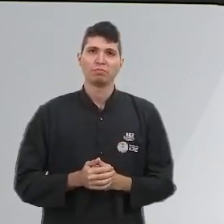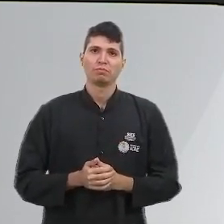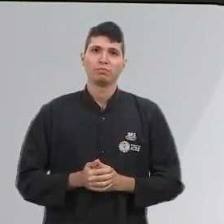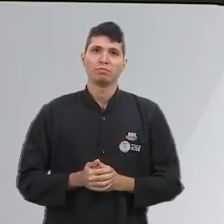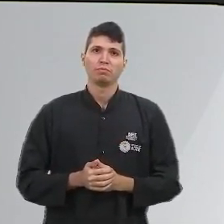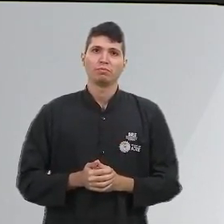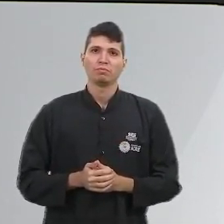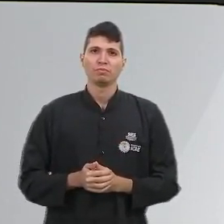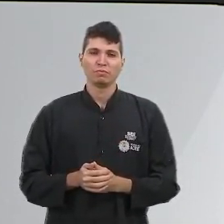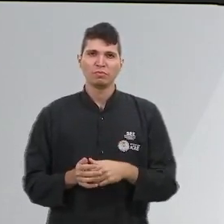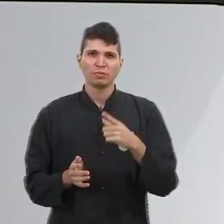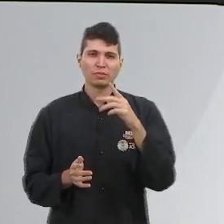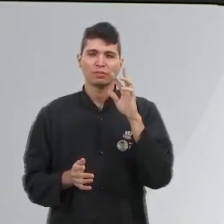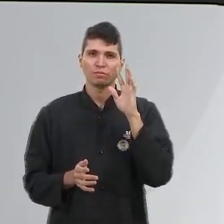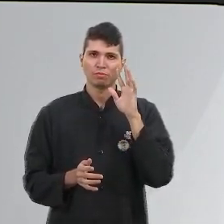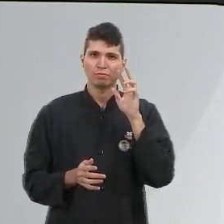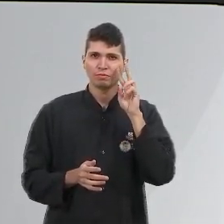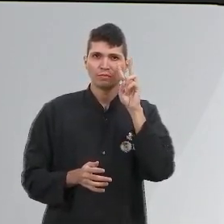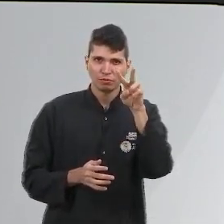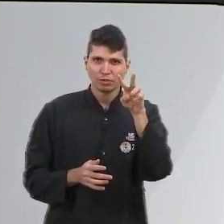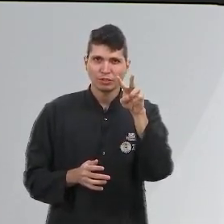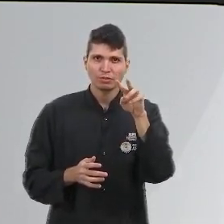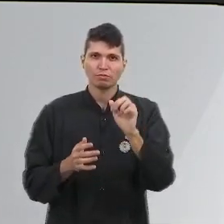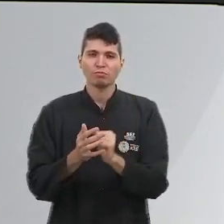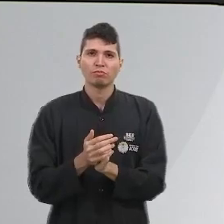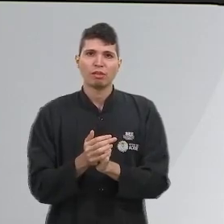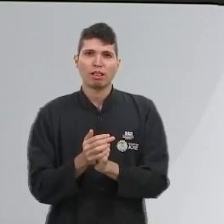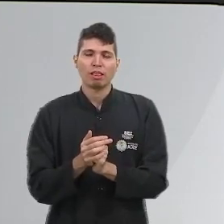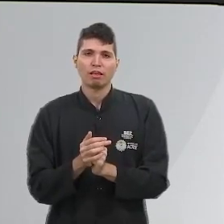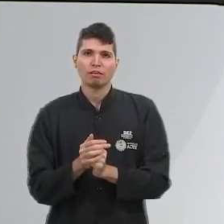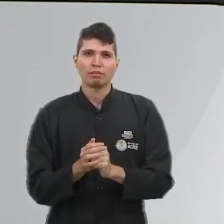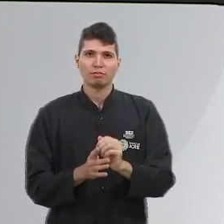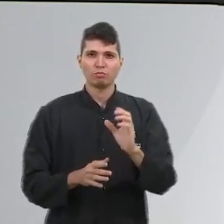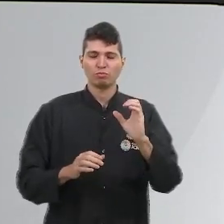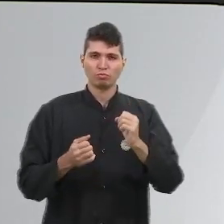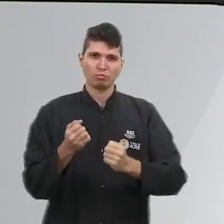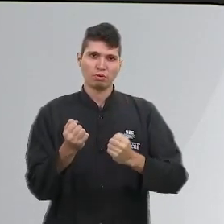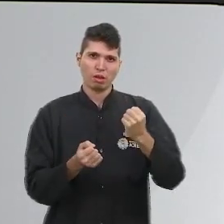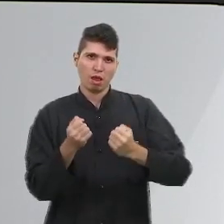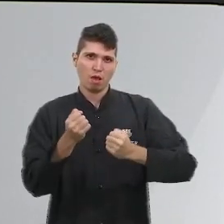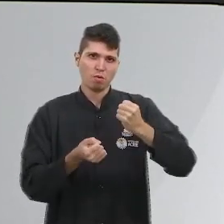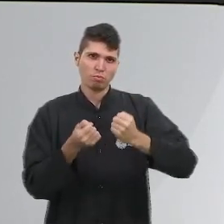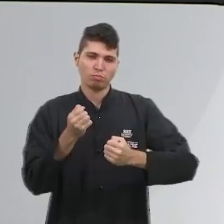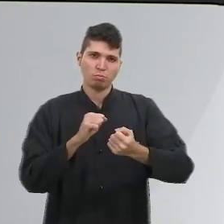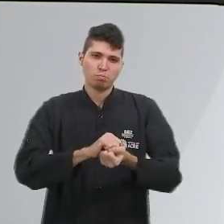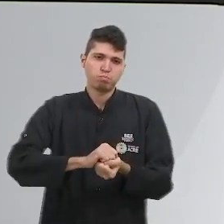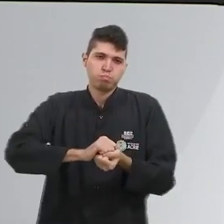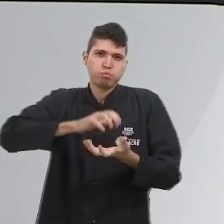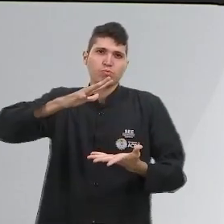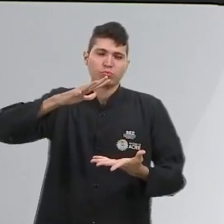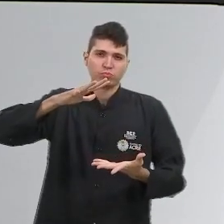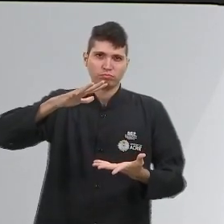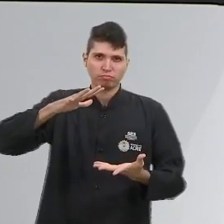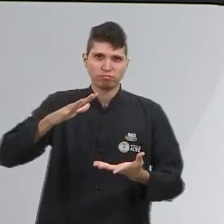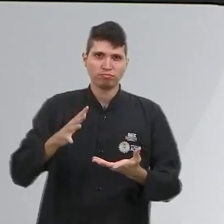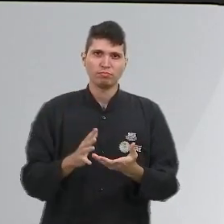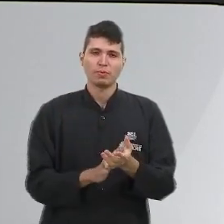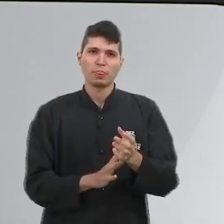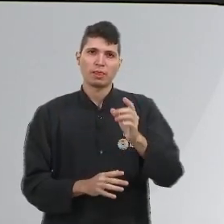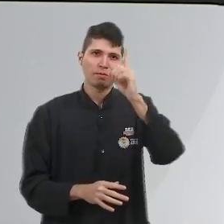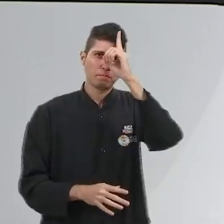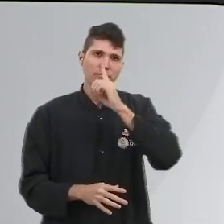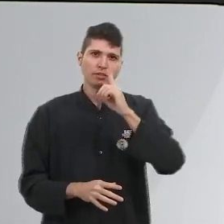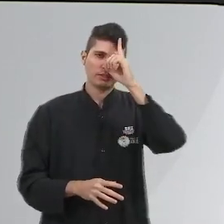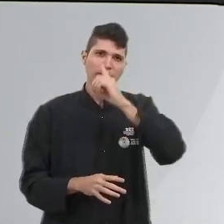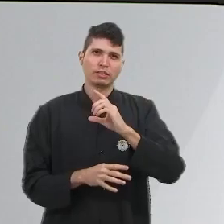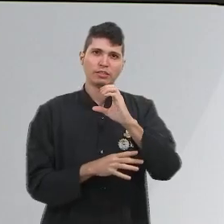carro explodiu, aqueles cilindros amarelos, né? Ó, aqueles na tela, tá vendo? Aqueles cilindros amarelos que